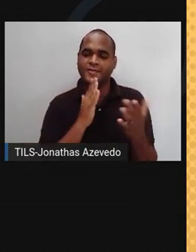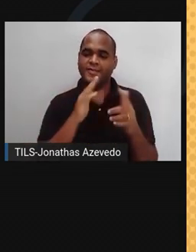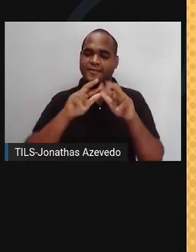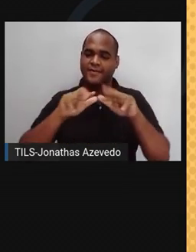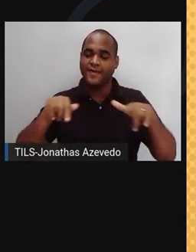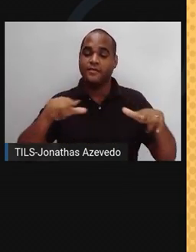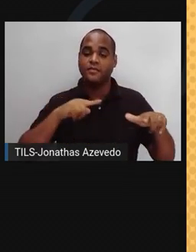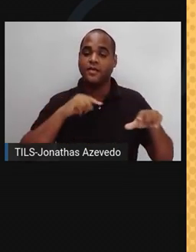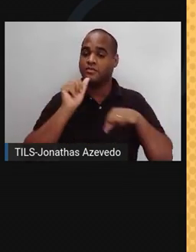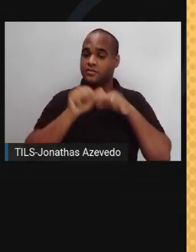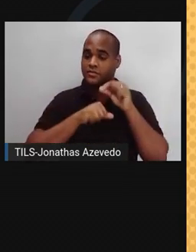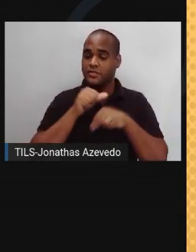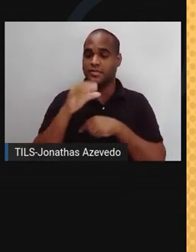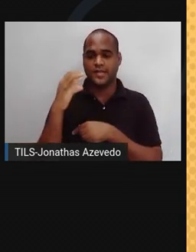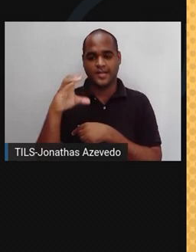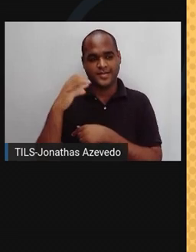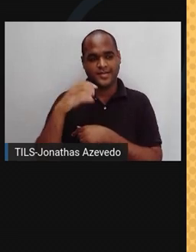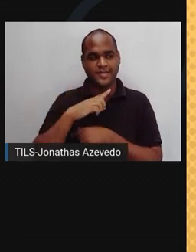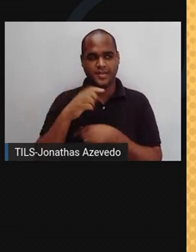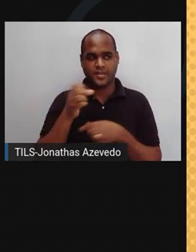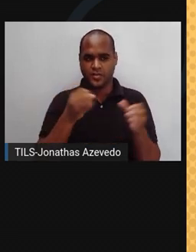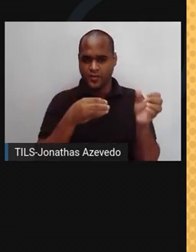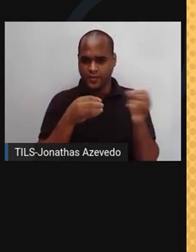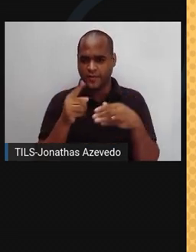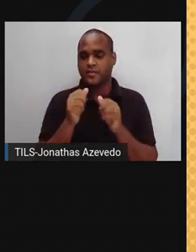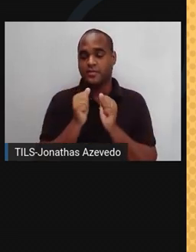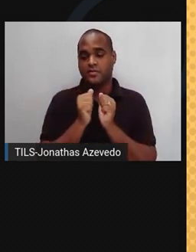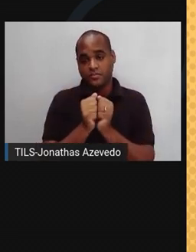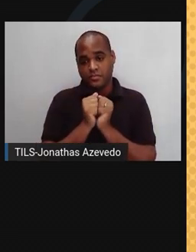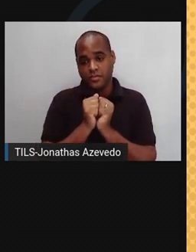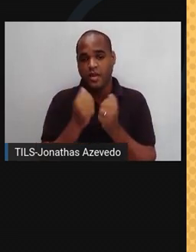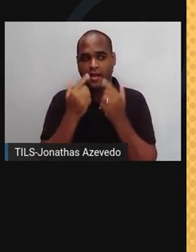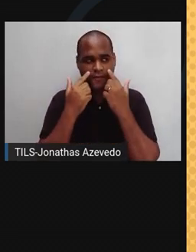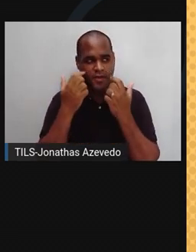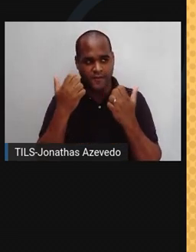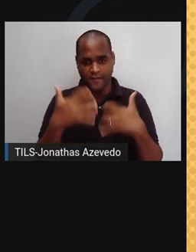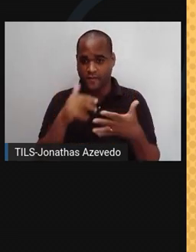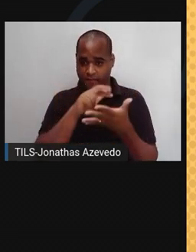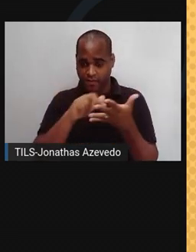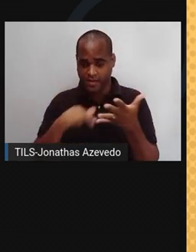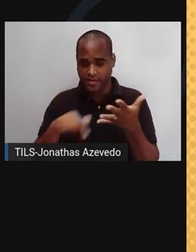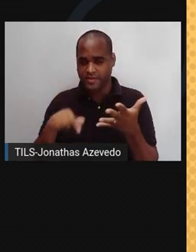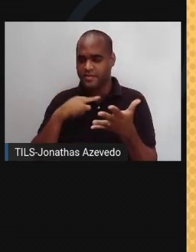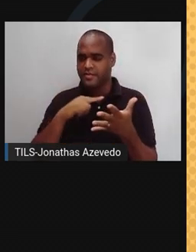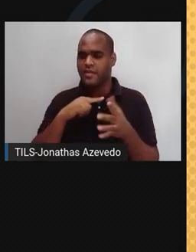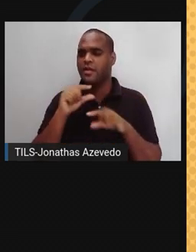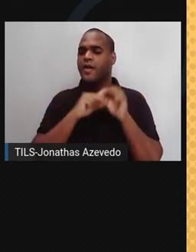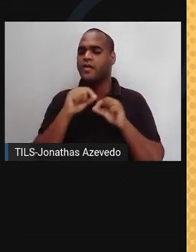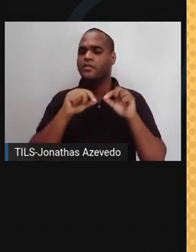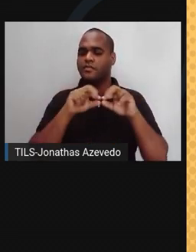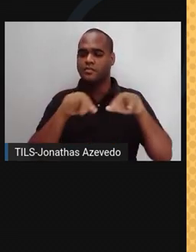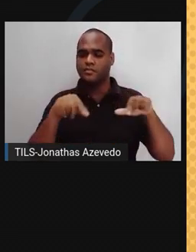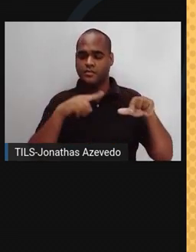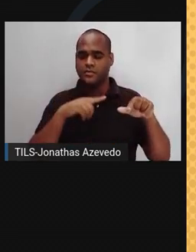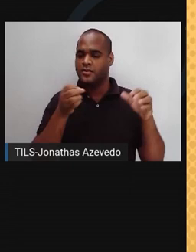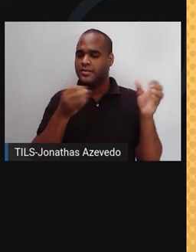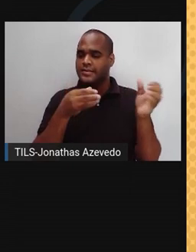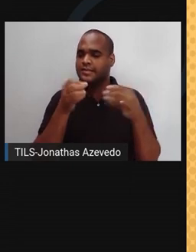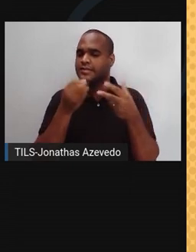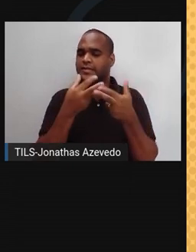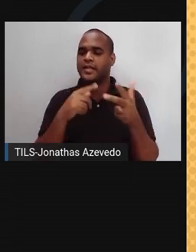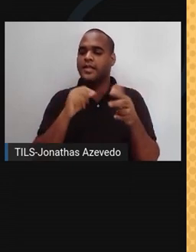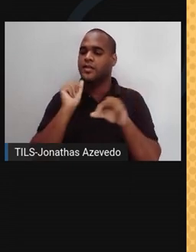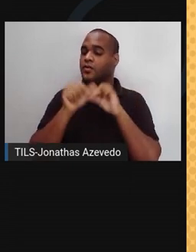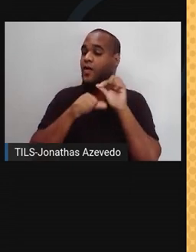diversas formas ciência Você já viu sobre os estados da matéria uma sabia que cada uma das mudanças